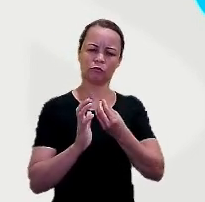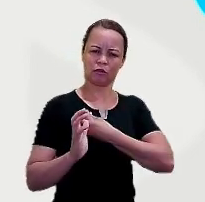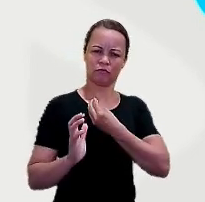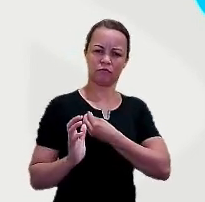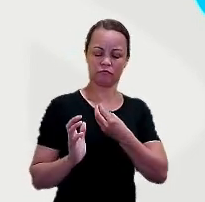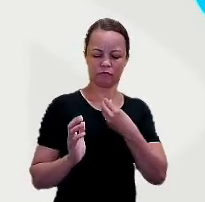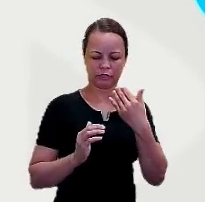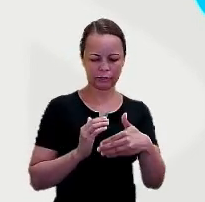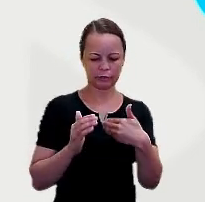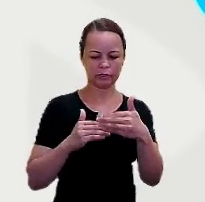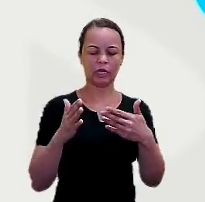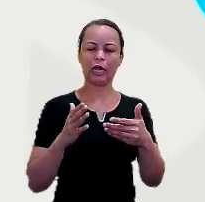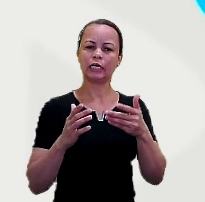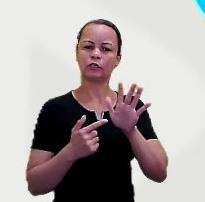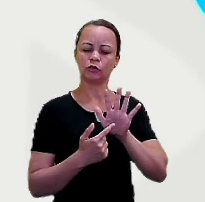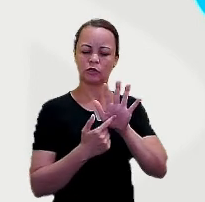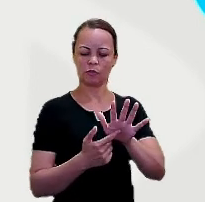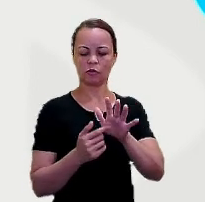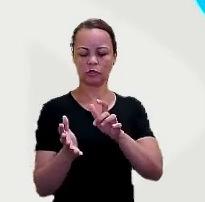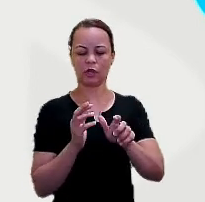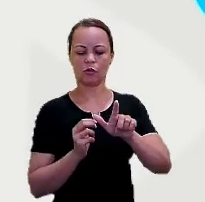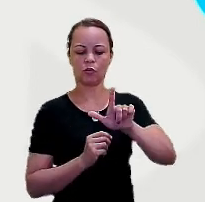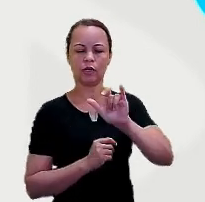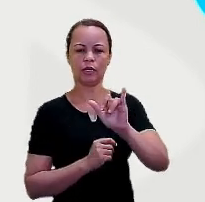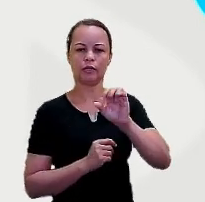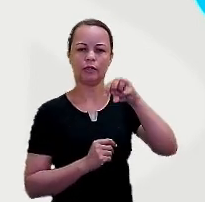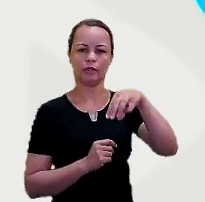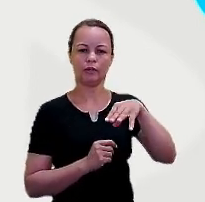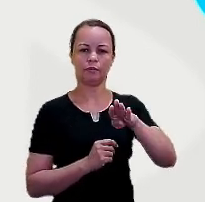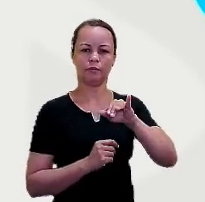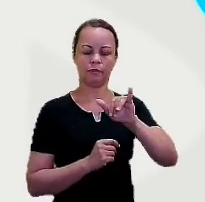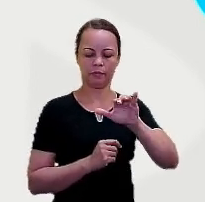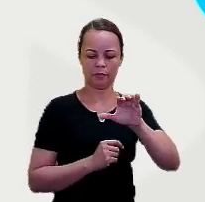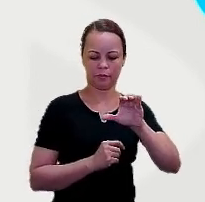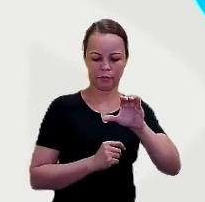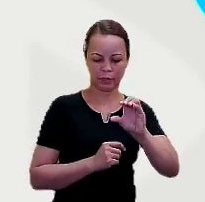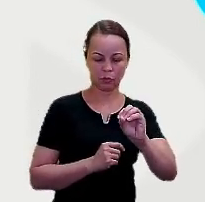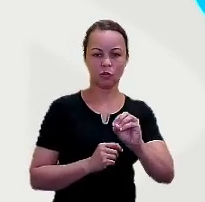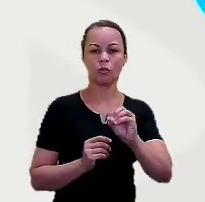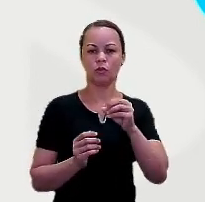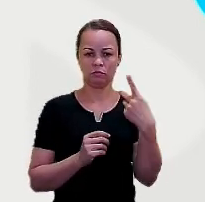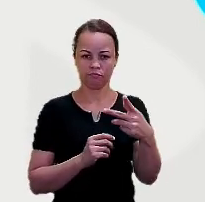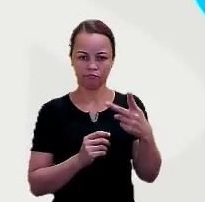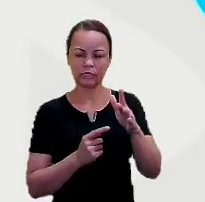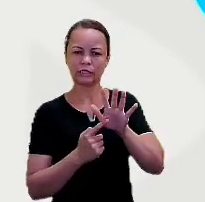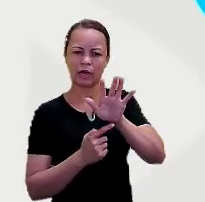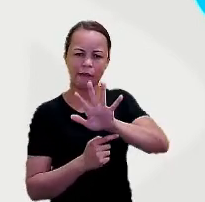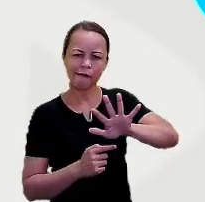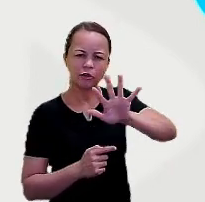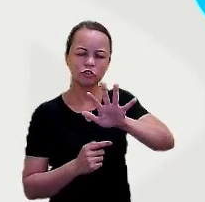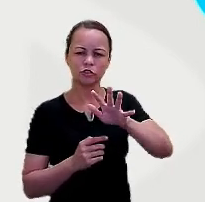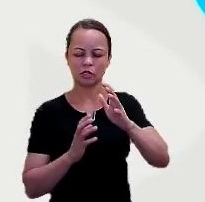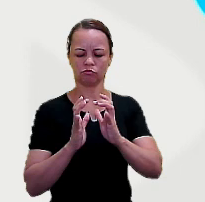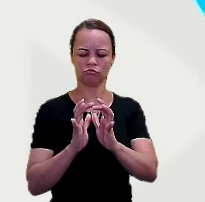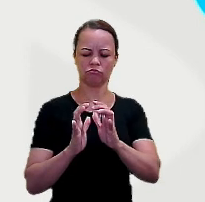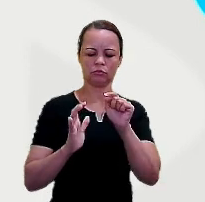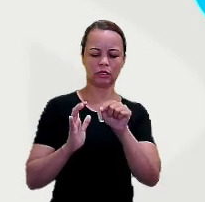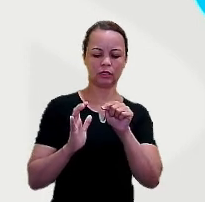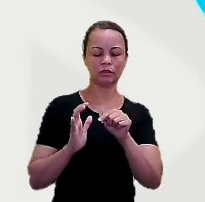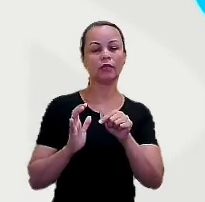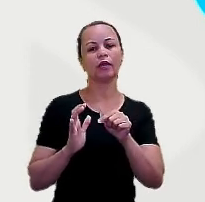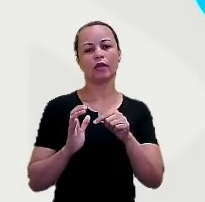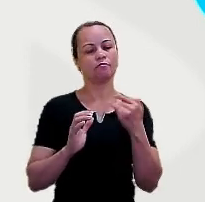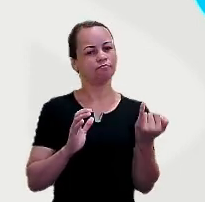iria destacar para vocês o sistema límbico, que é essa área que vocês estão vendo aí, ou que está em destaque, nessa região onde tem aí áreas extremamente